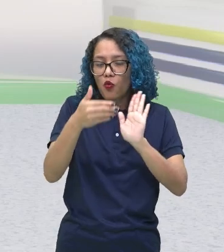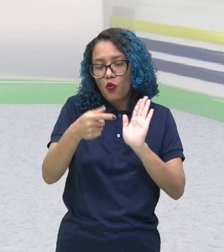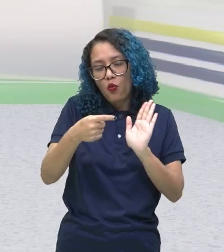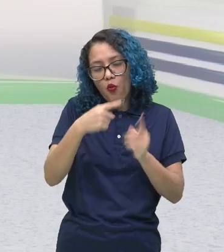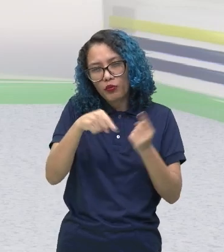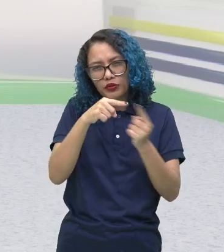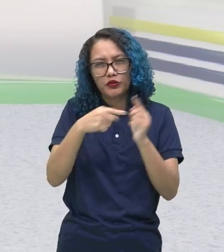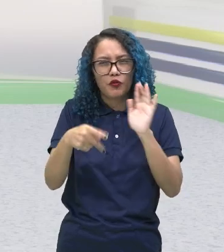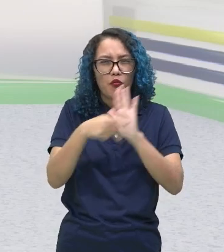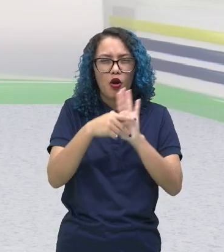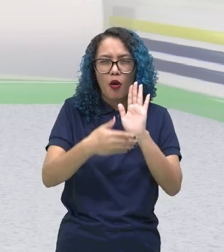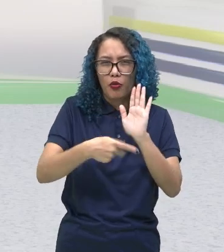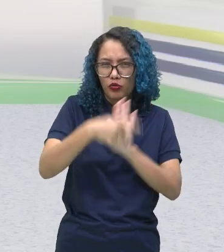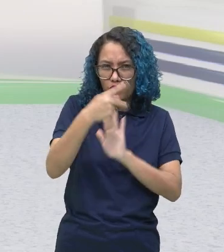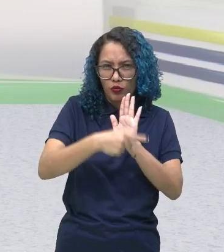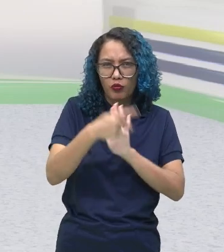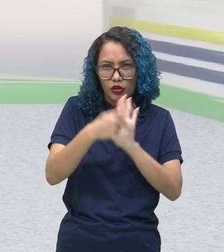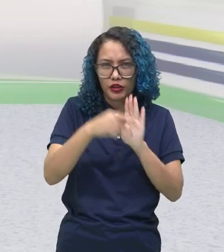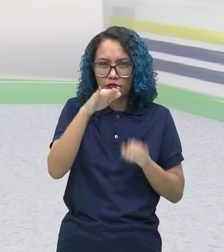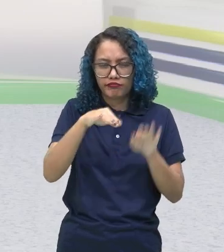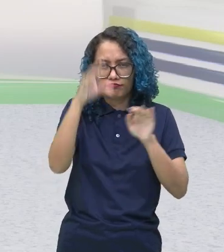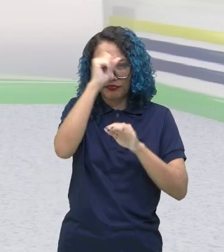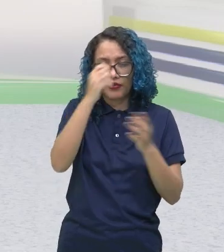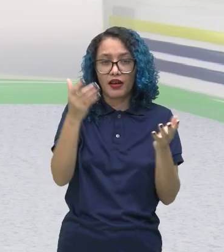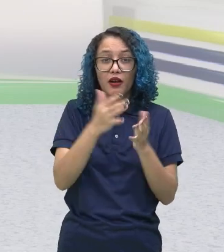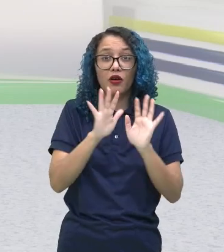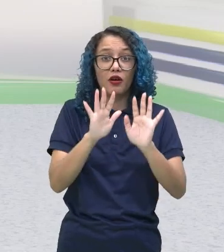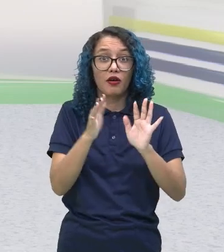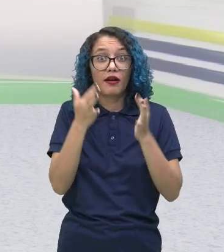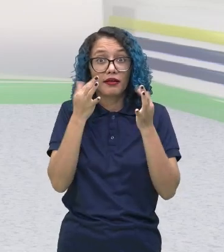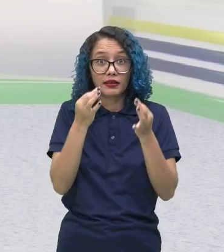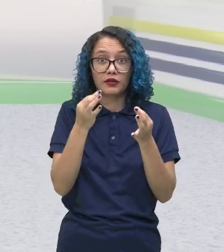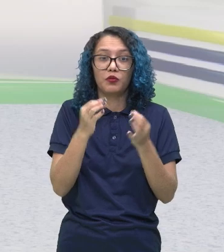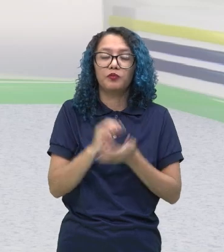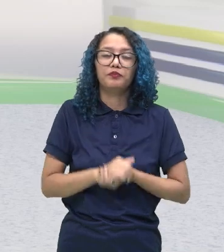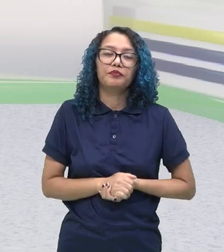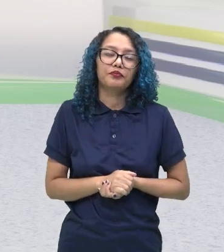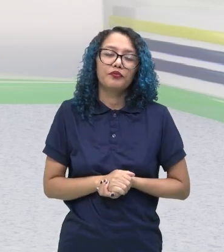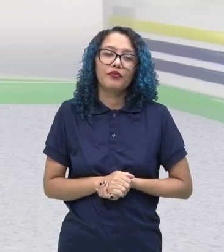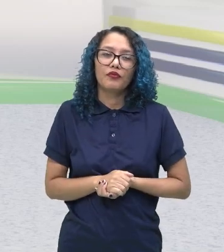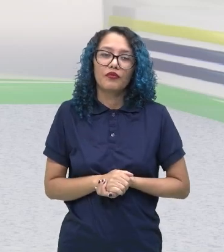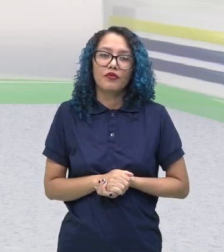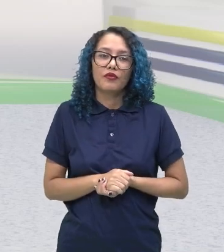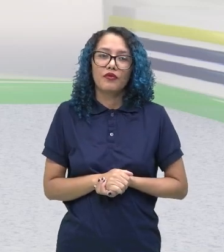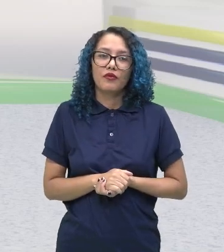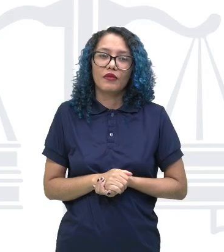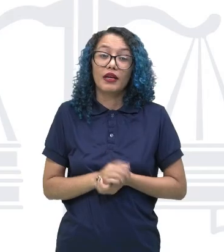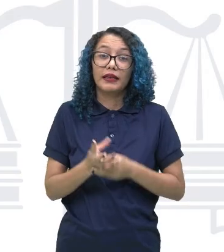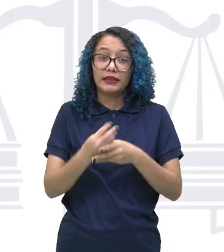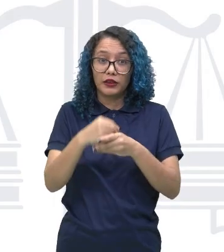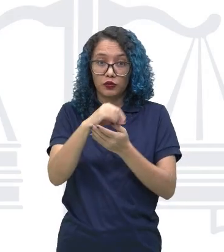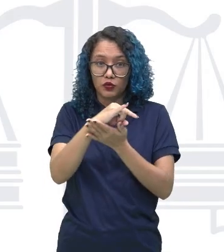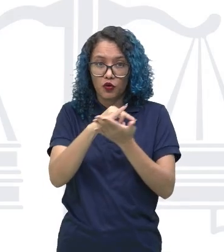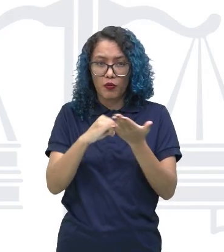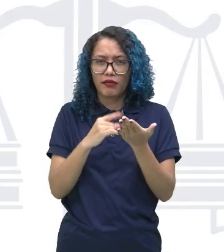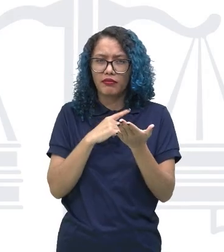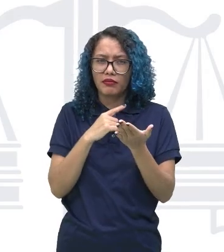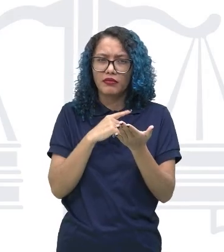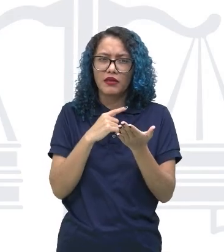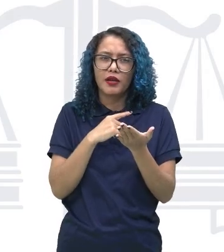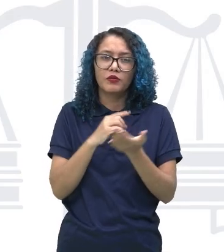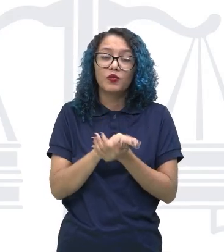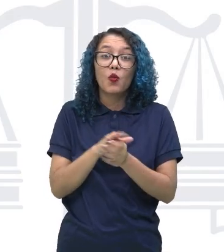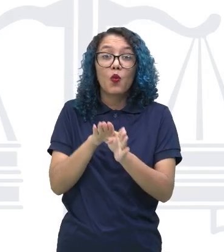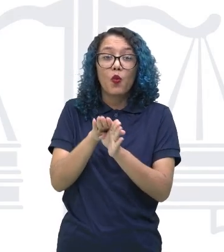nós trouxemos uma dinâmica para vocês. Dentro do pacto tem um guia de implementação, dentro